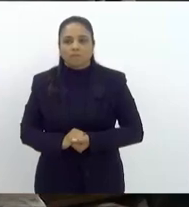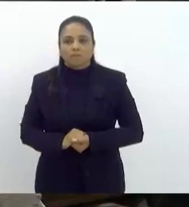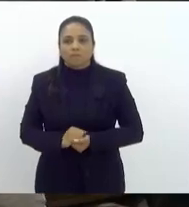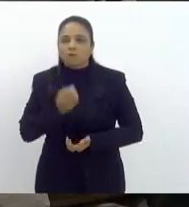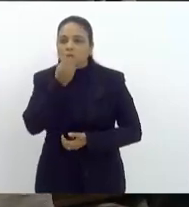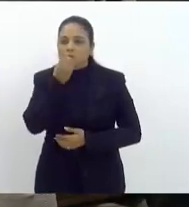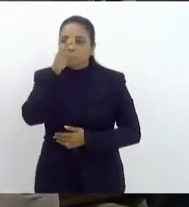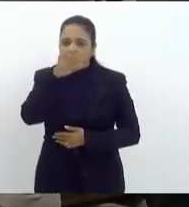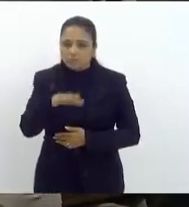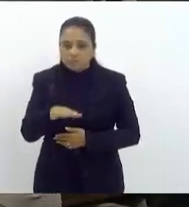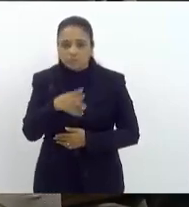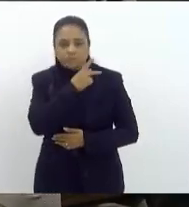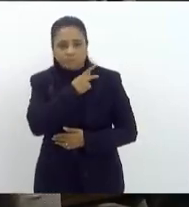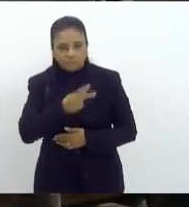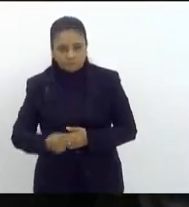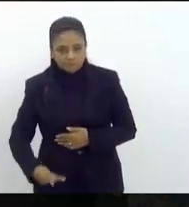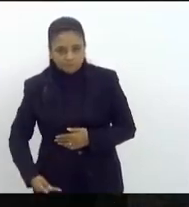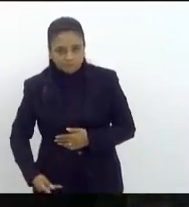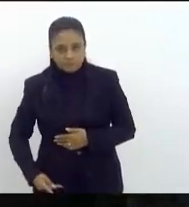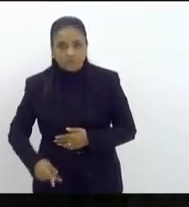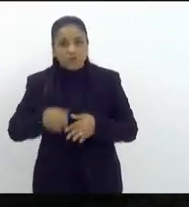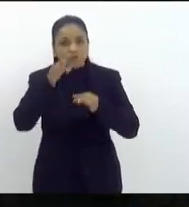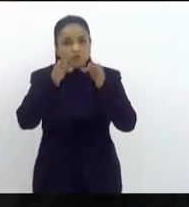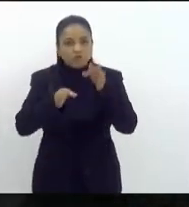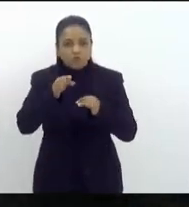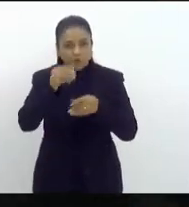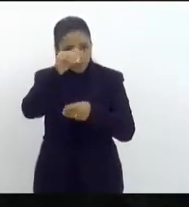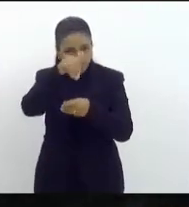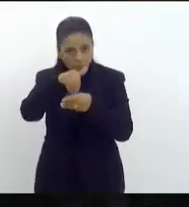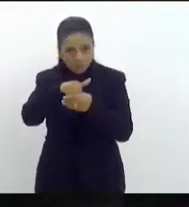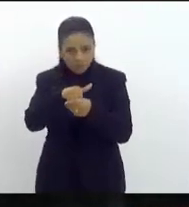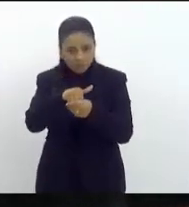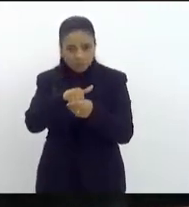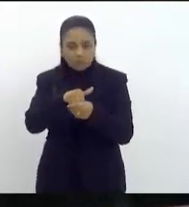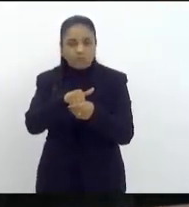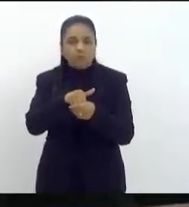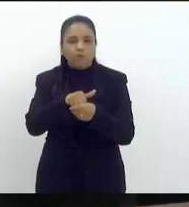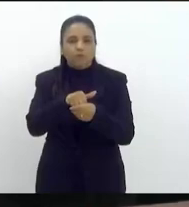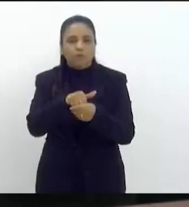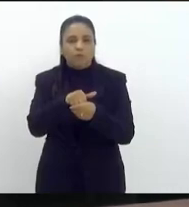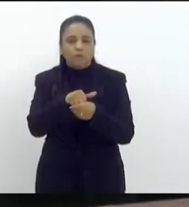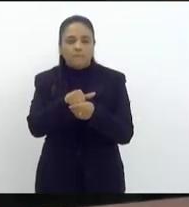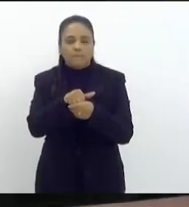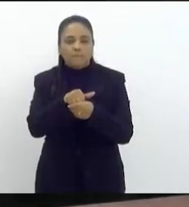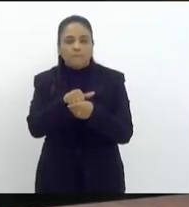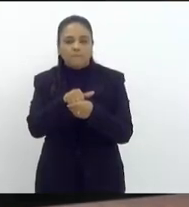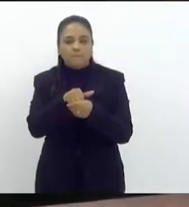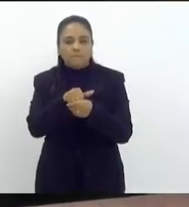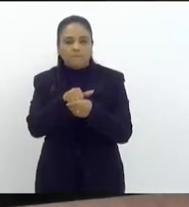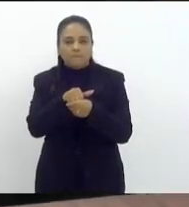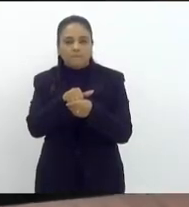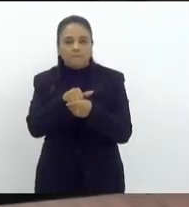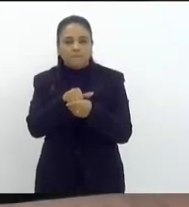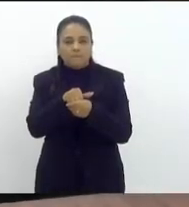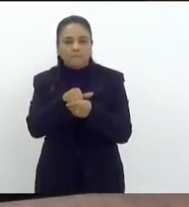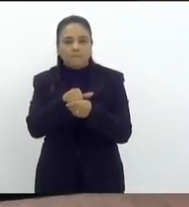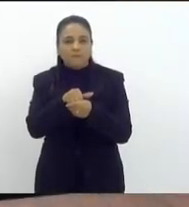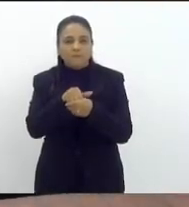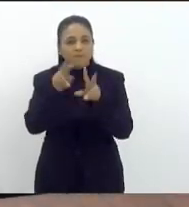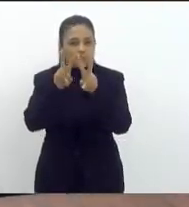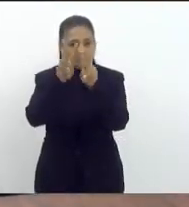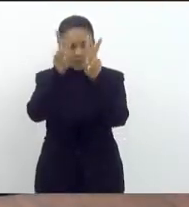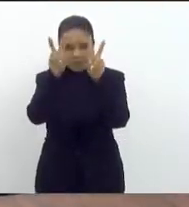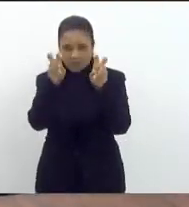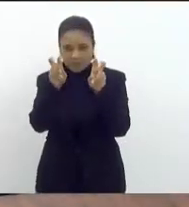Presidente queria justificar o voto e por se tratar de uma matéria